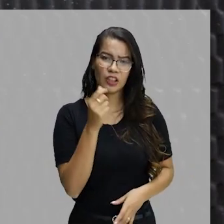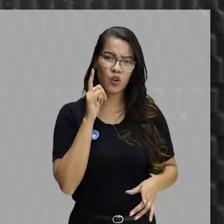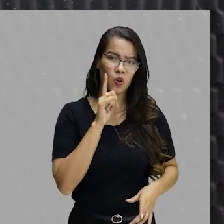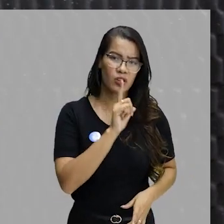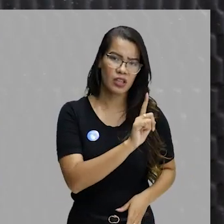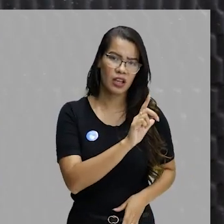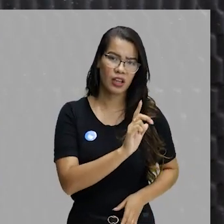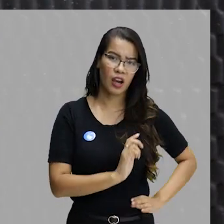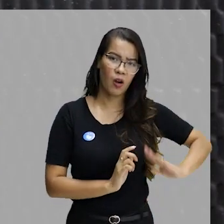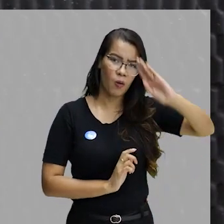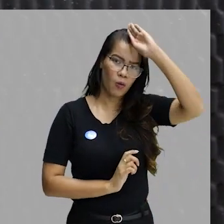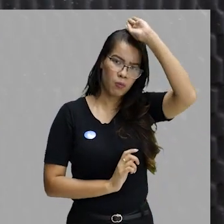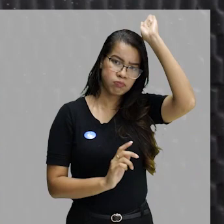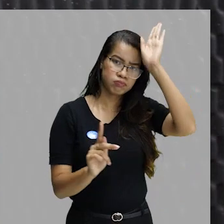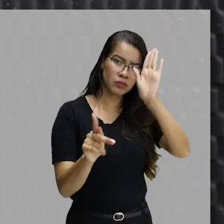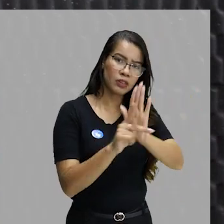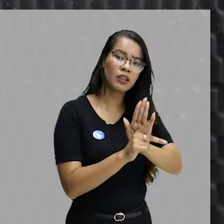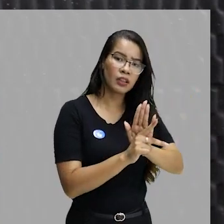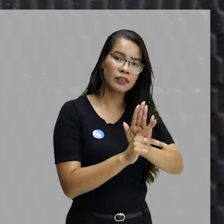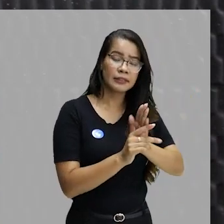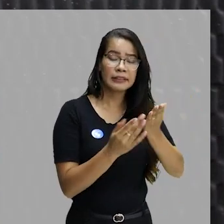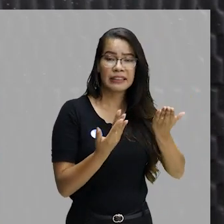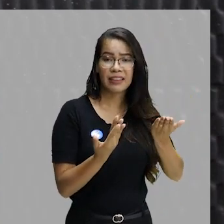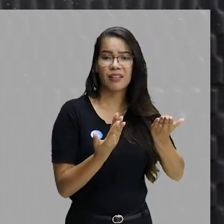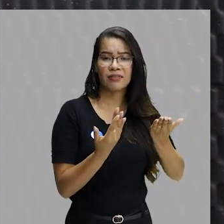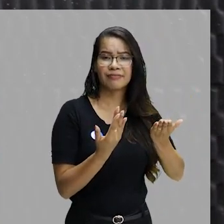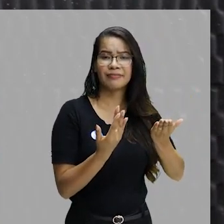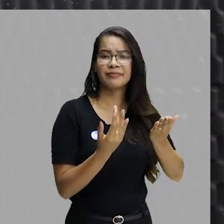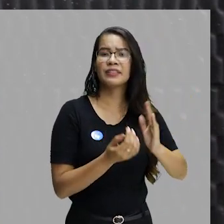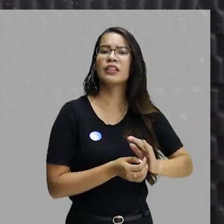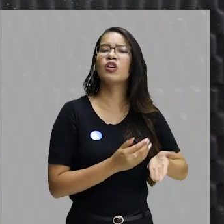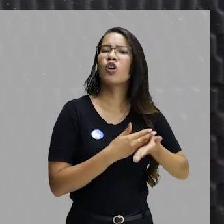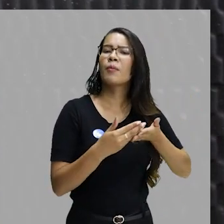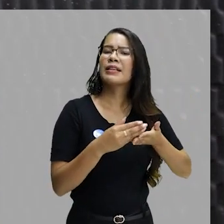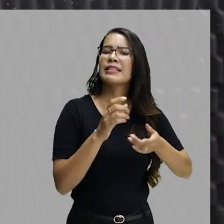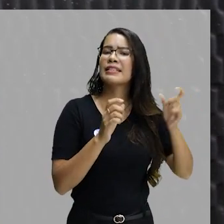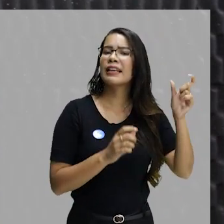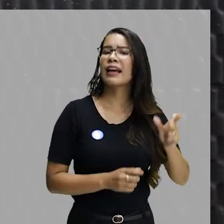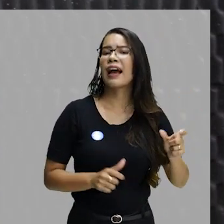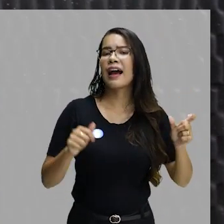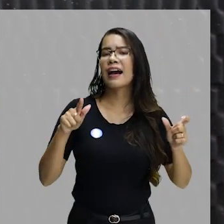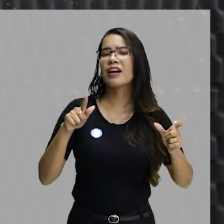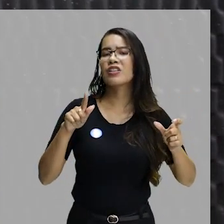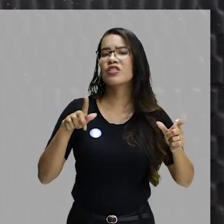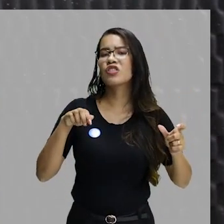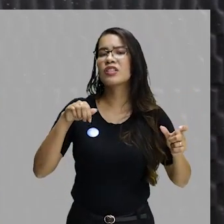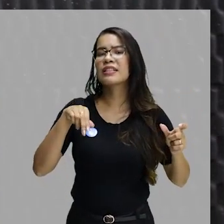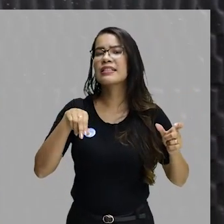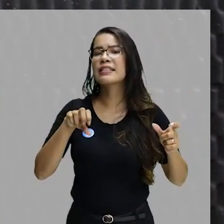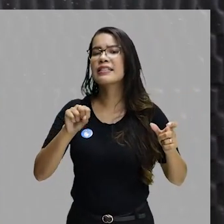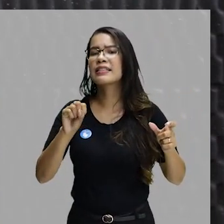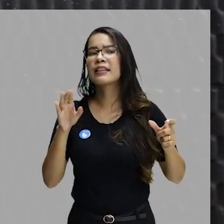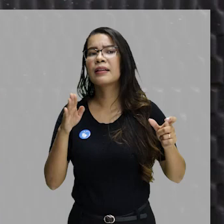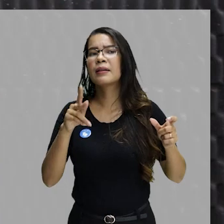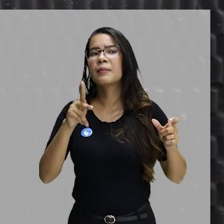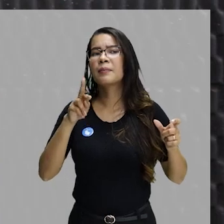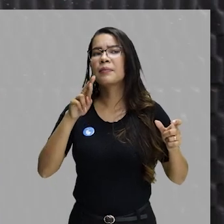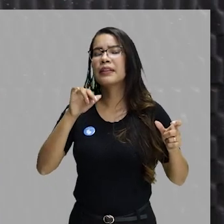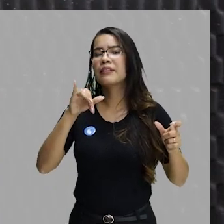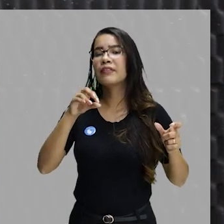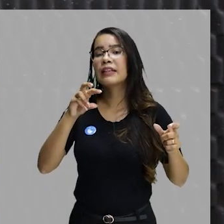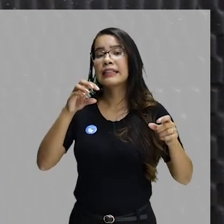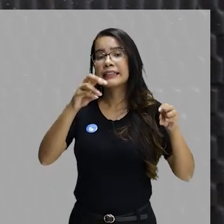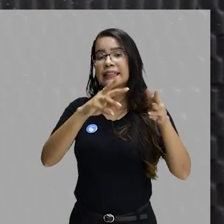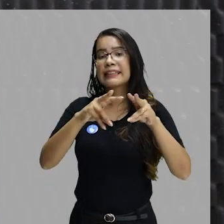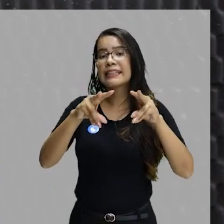essas riquezas acabam se transformando em ages privados, ou seja, terras privadas,